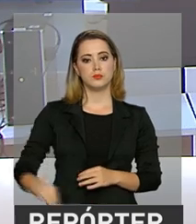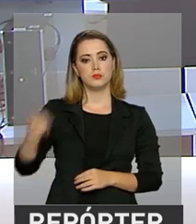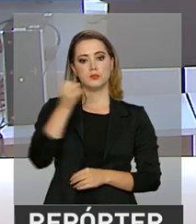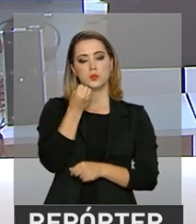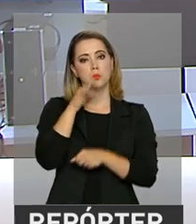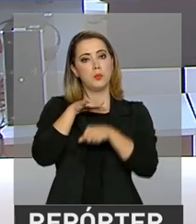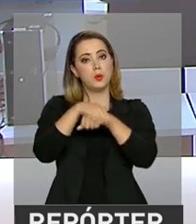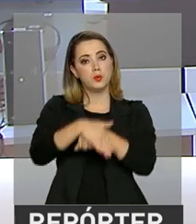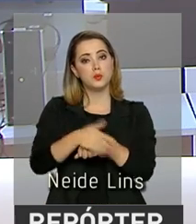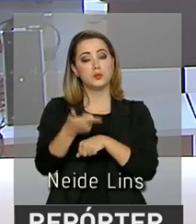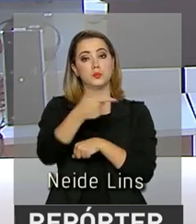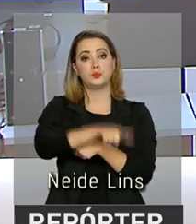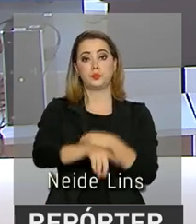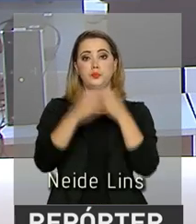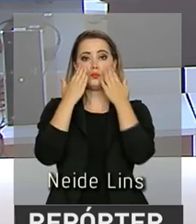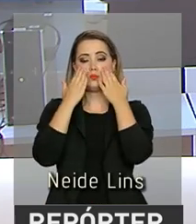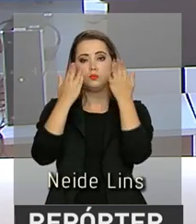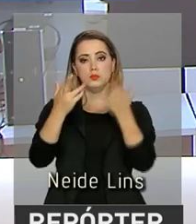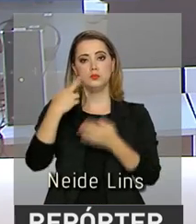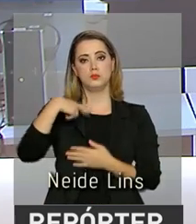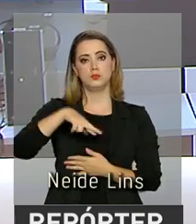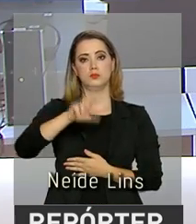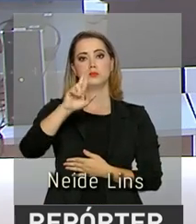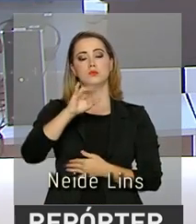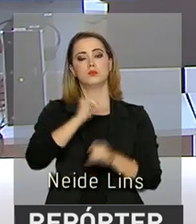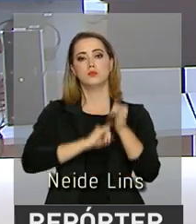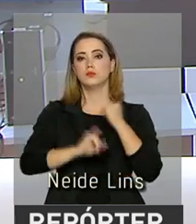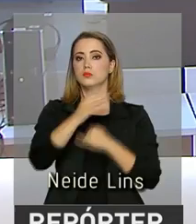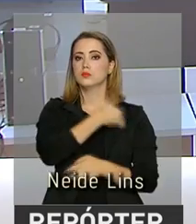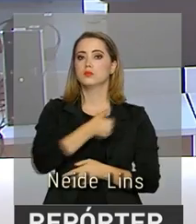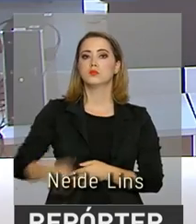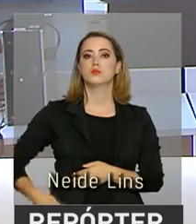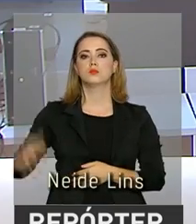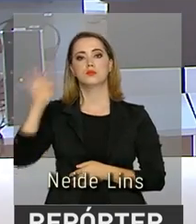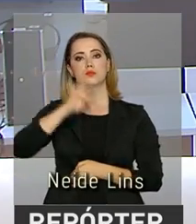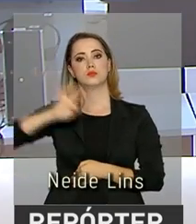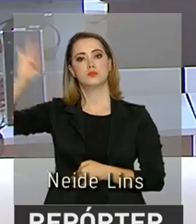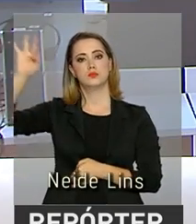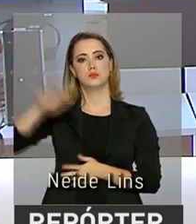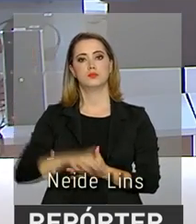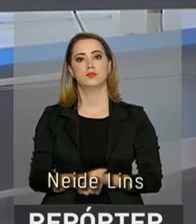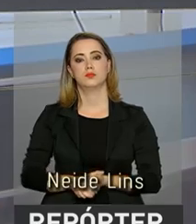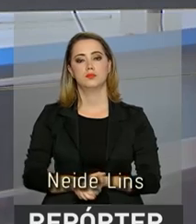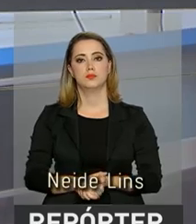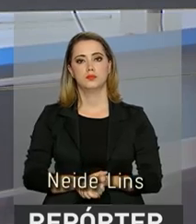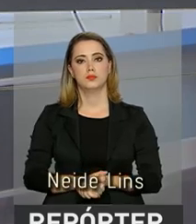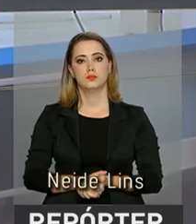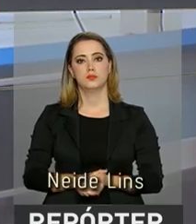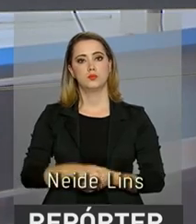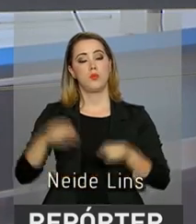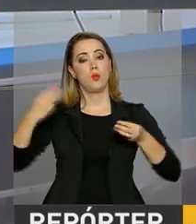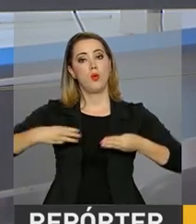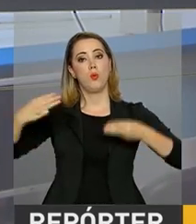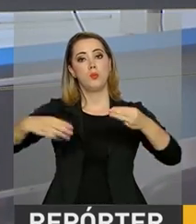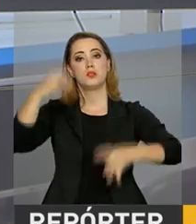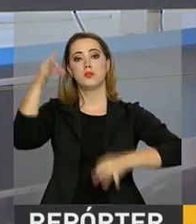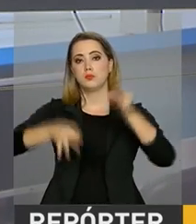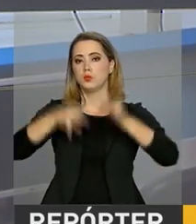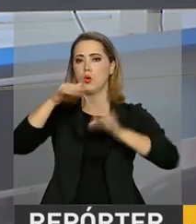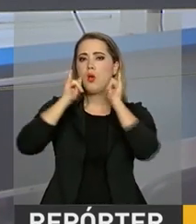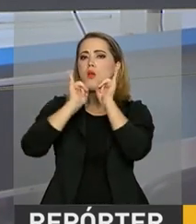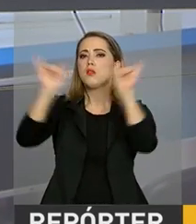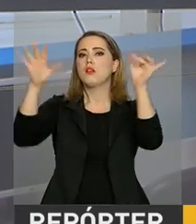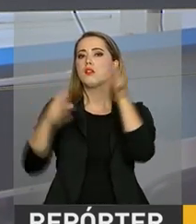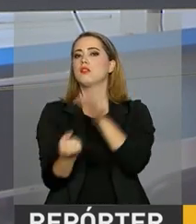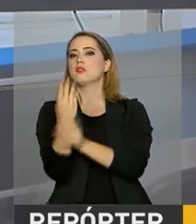Olá boa noite no ar mais uma edição do repórter NBR com as notícias do governo federal o Ministério da Justiça